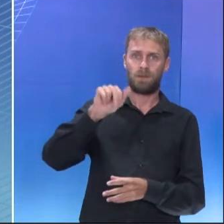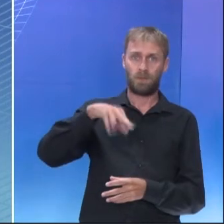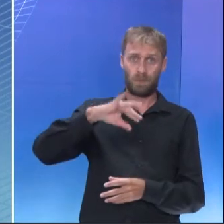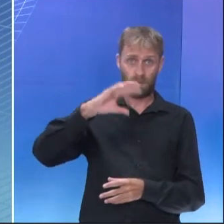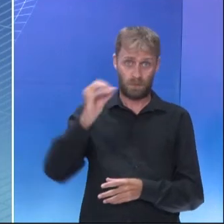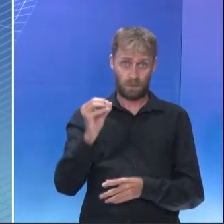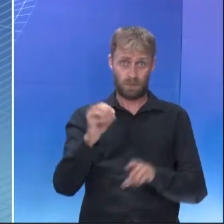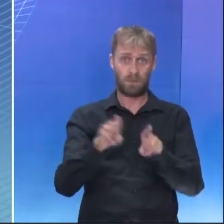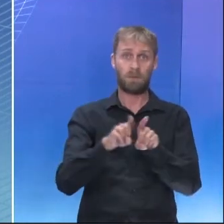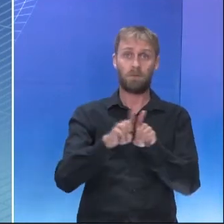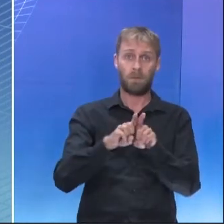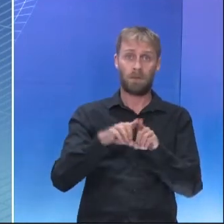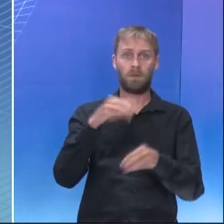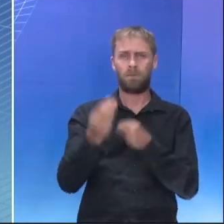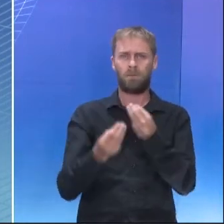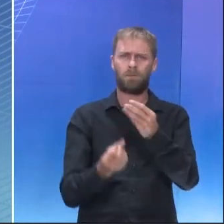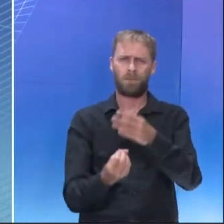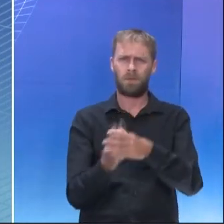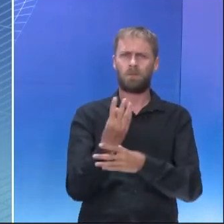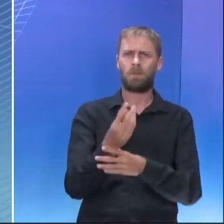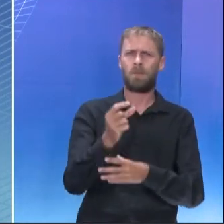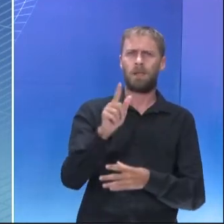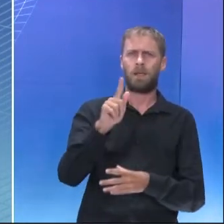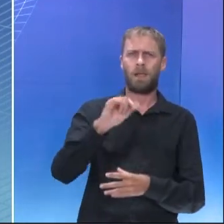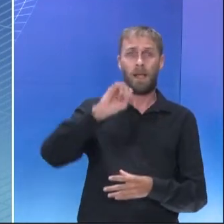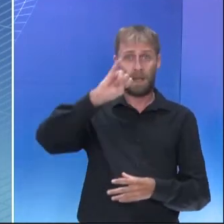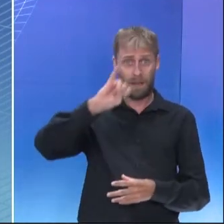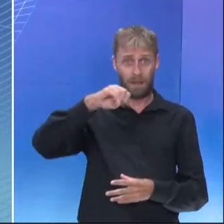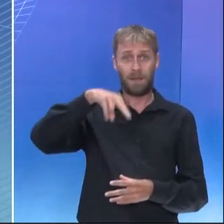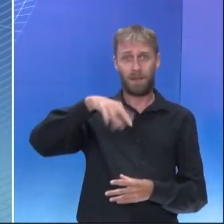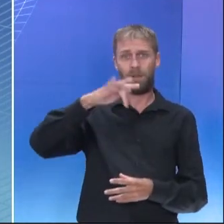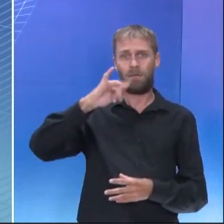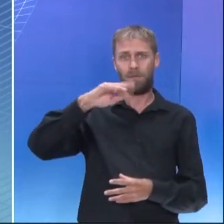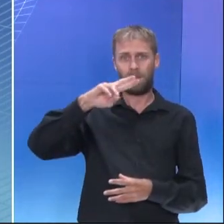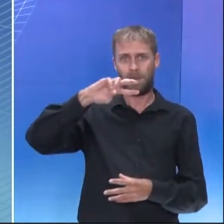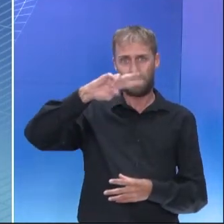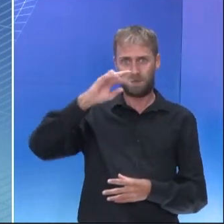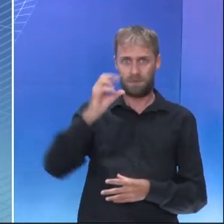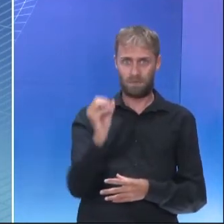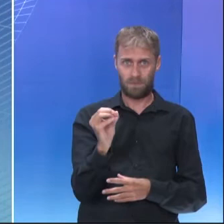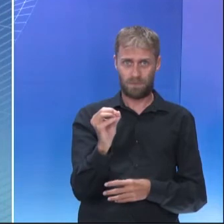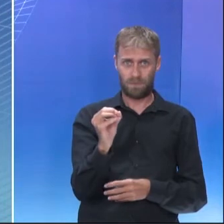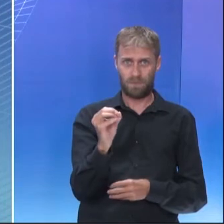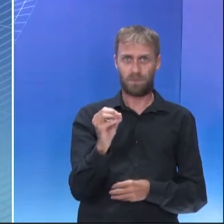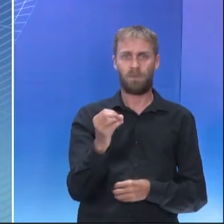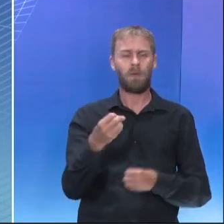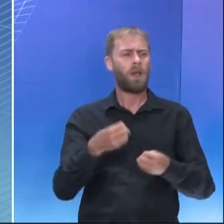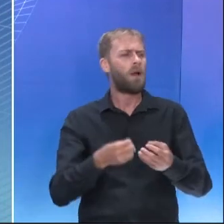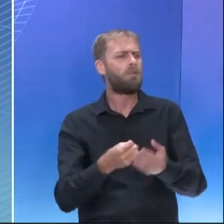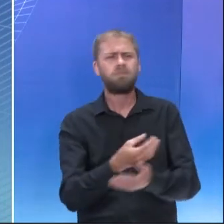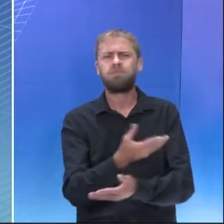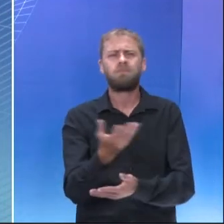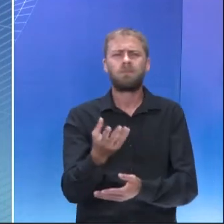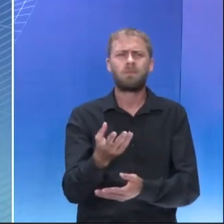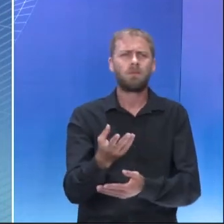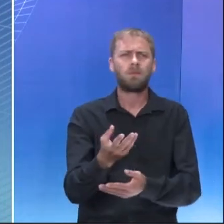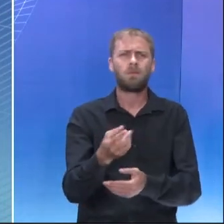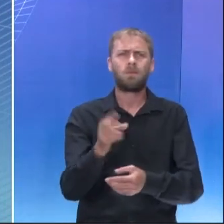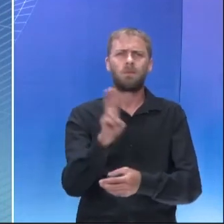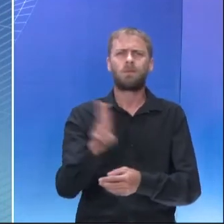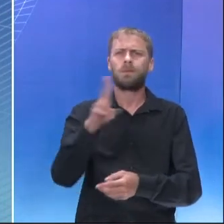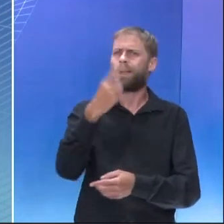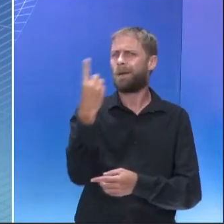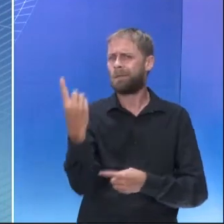como formar um infinitivo. Agora, nós temos que saber quando vai usar um e quando vai usar o outro. Isso vai depender do